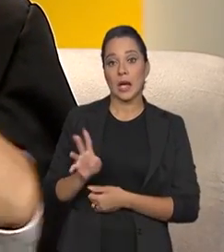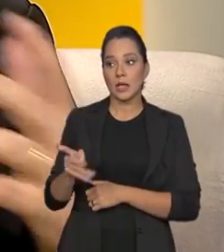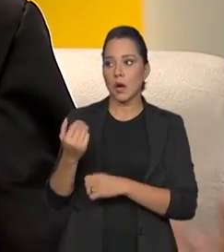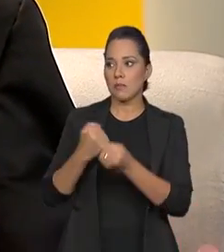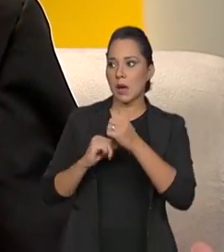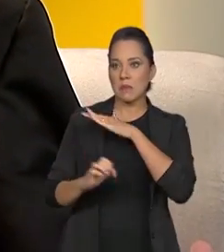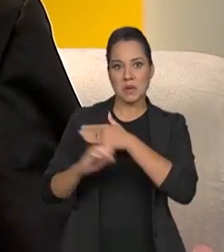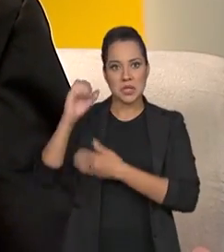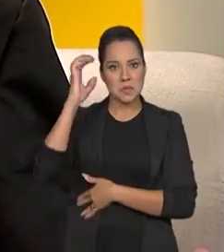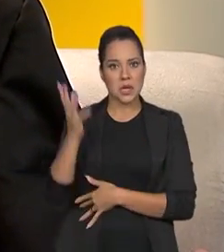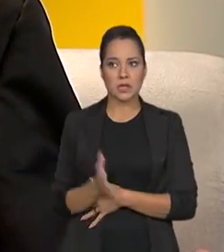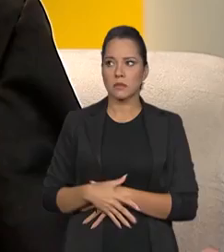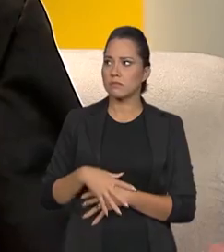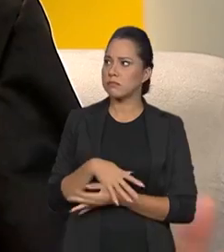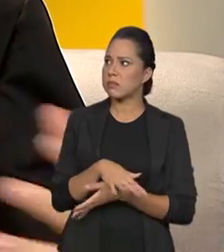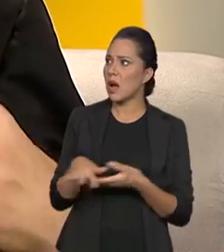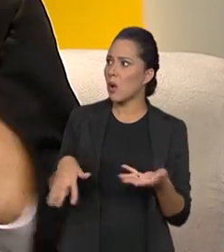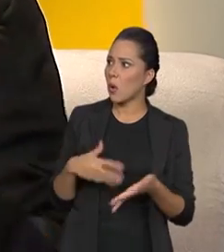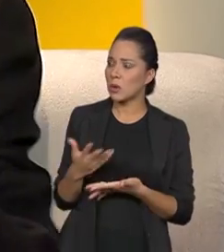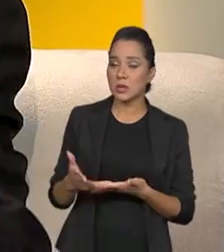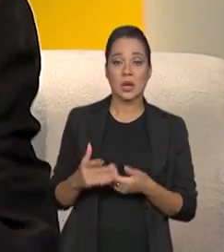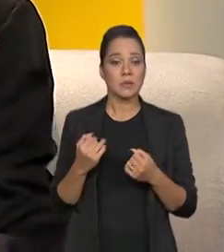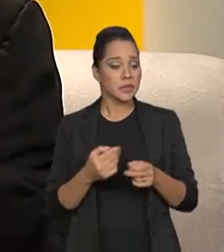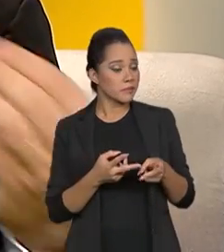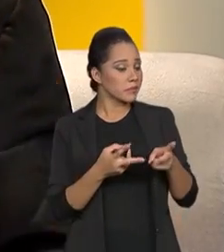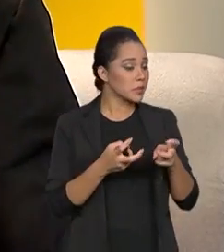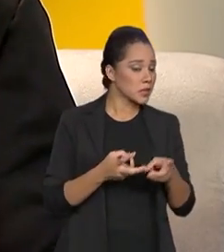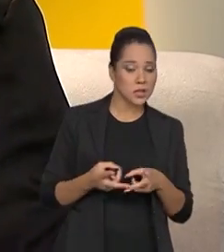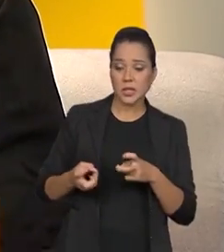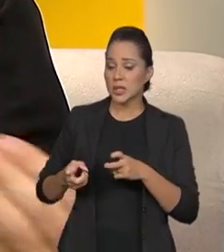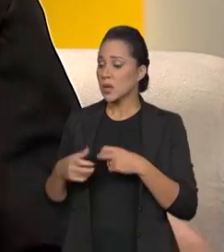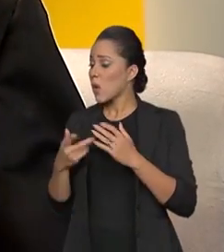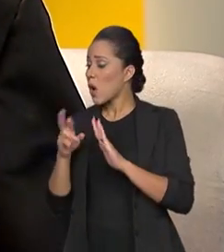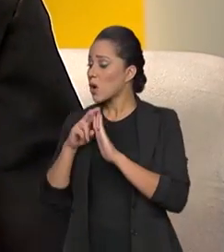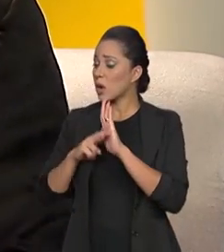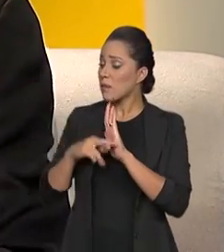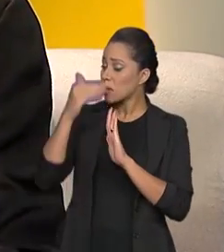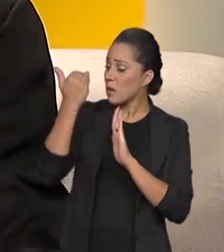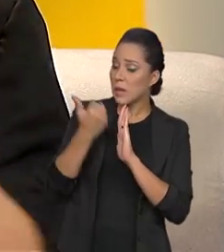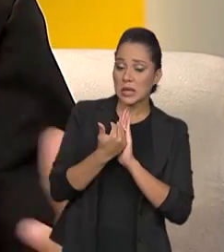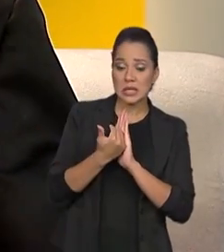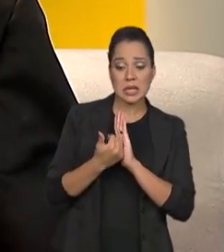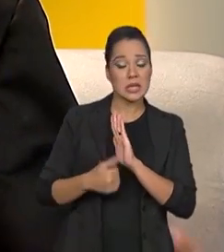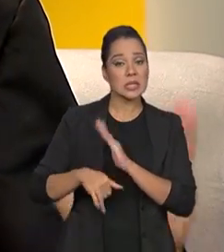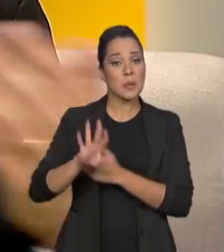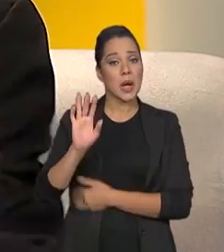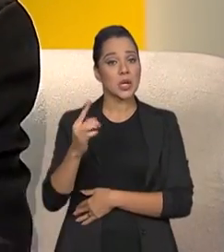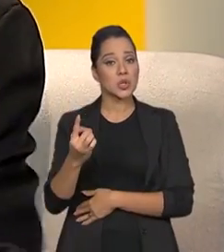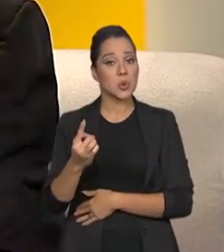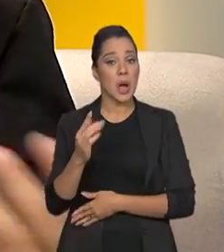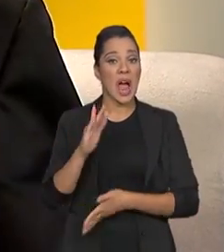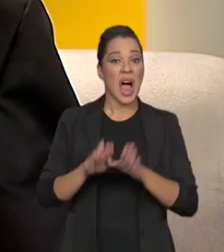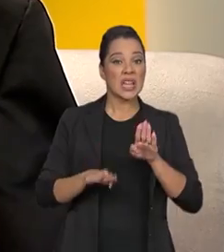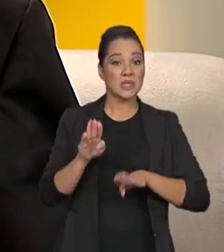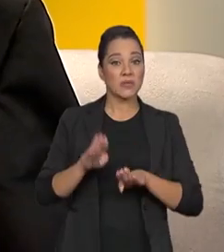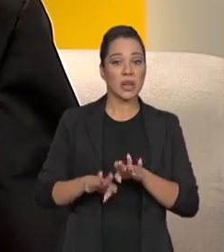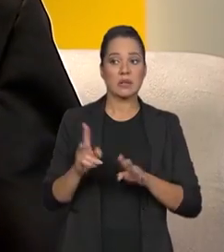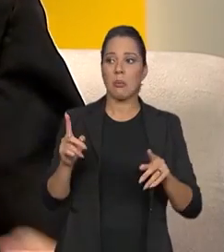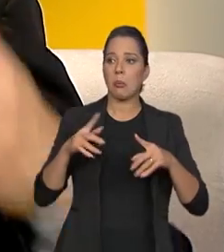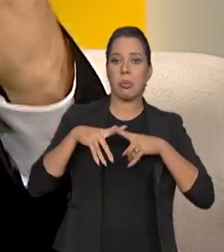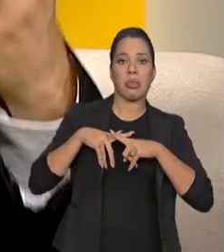é um caos eu tenho que estar identificando quais regulamentos você tem que cumprir são mais de um às vezes eles entram